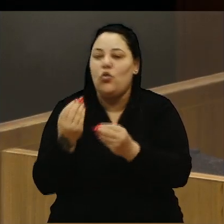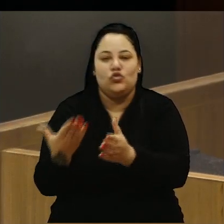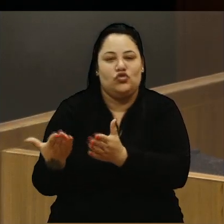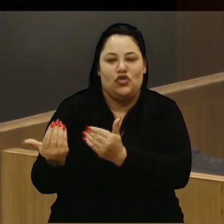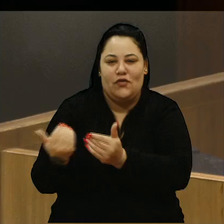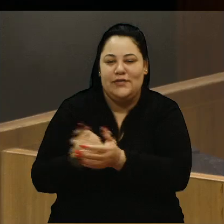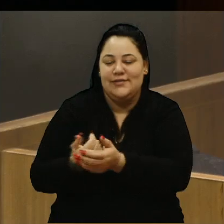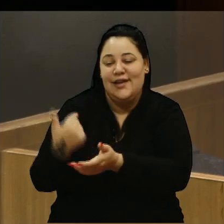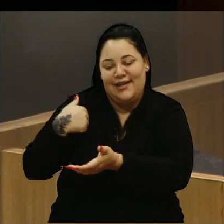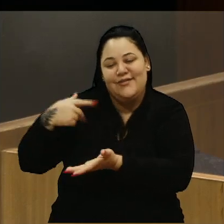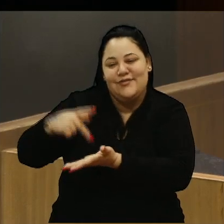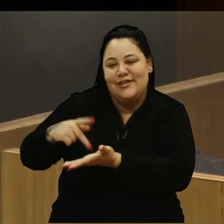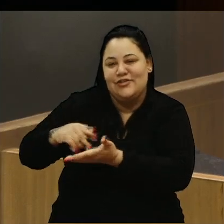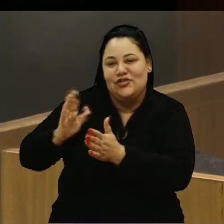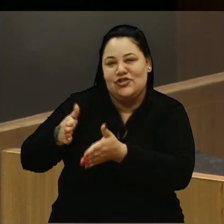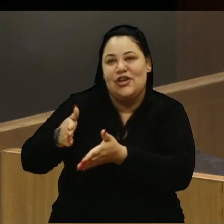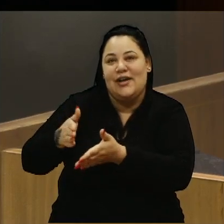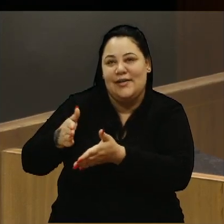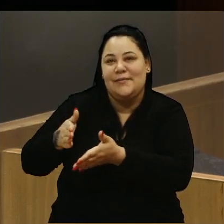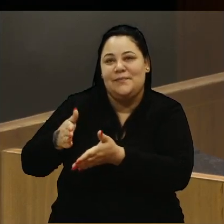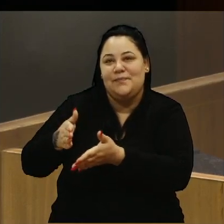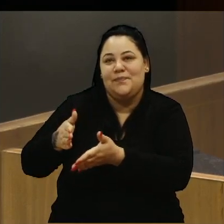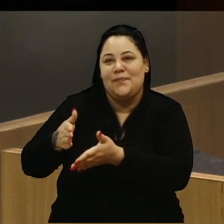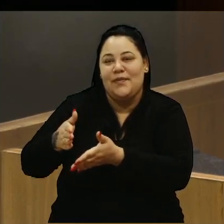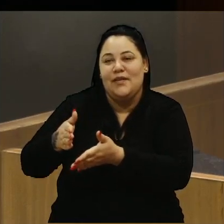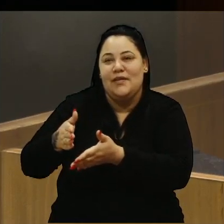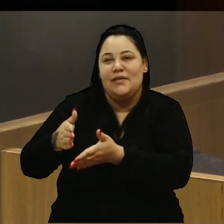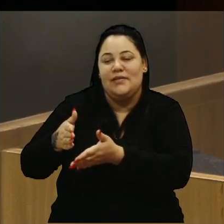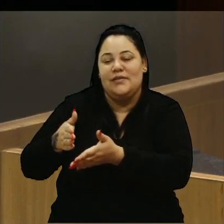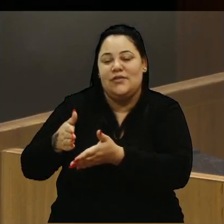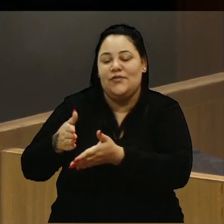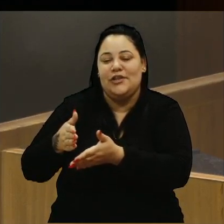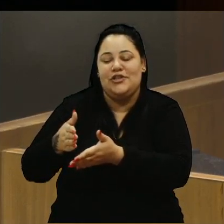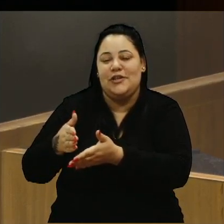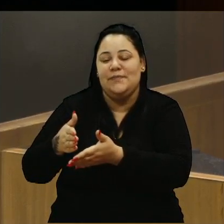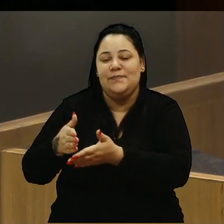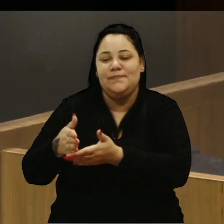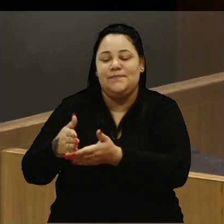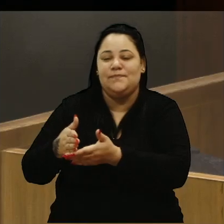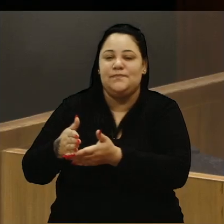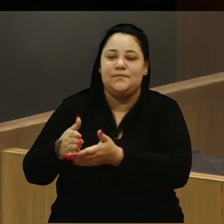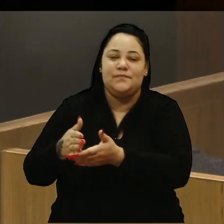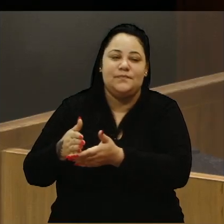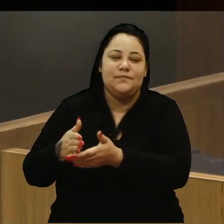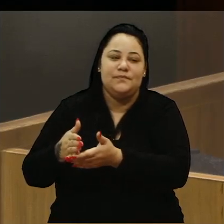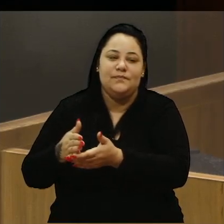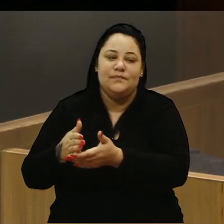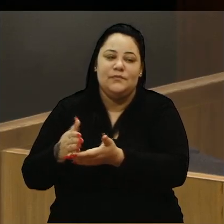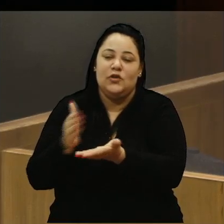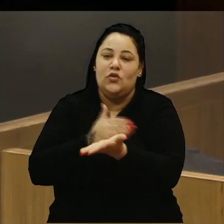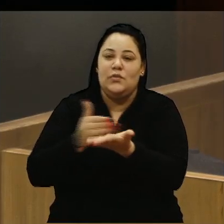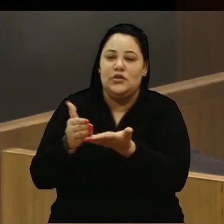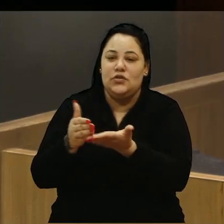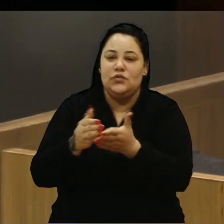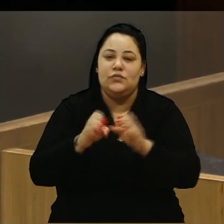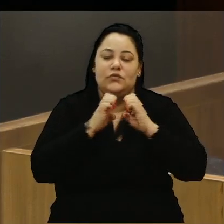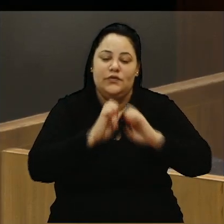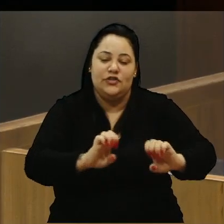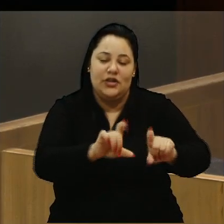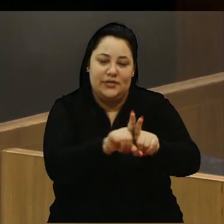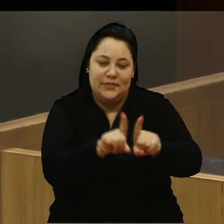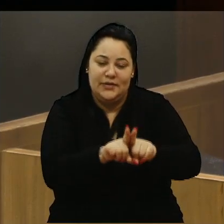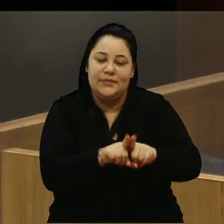mesmo me converti ao Evangelho no ano de 98, no ano 2000 eu estava usando suspensório para imitar ele,